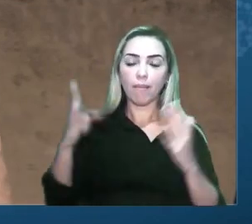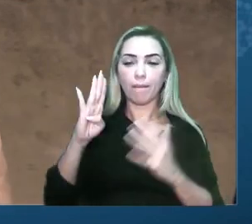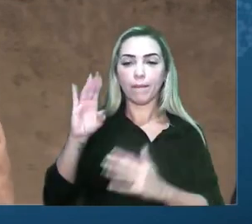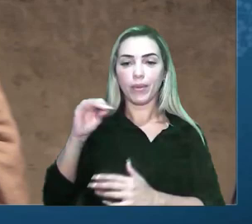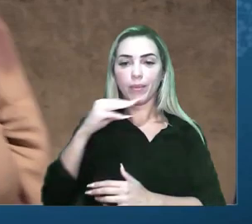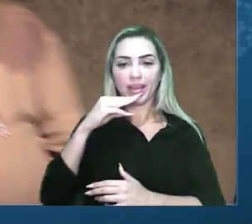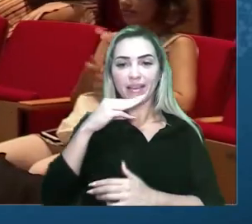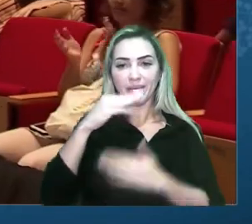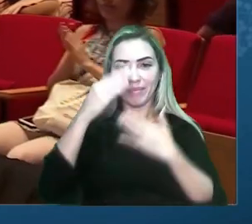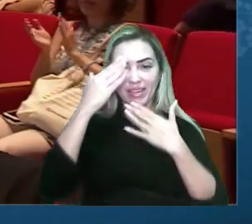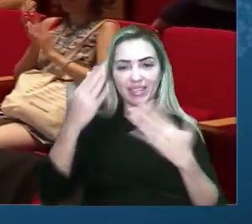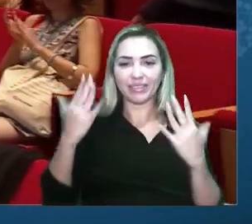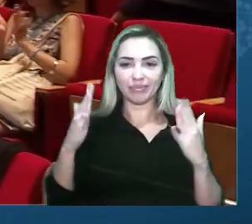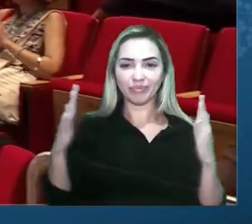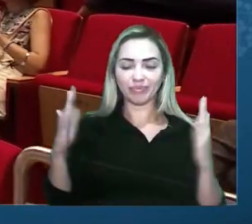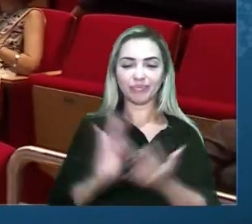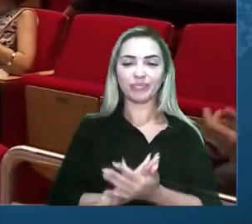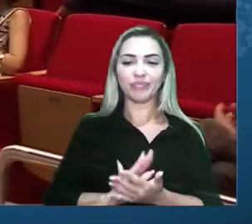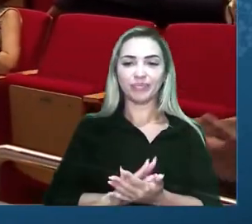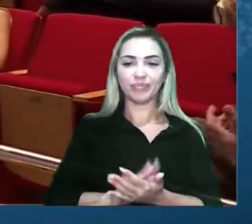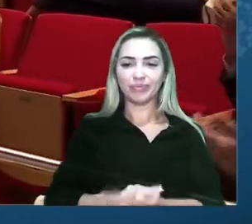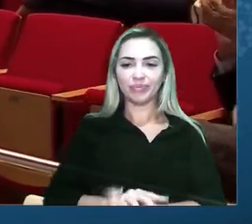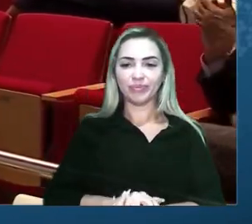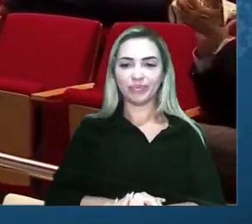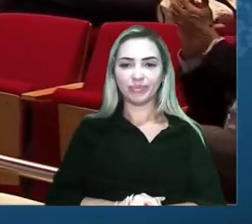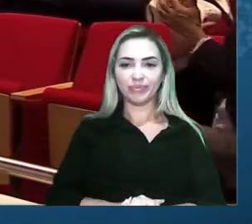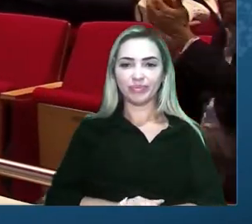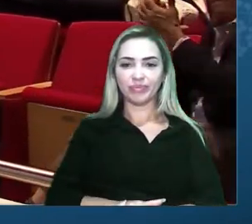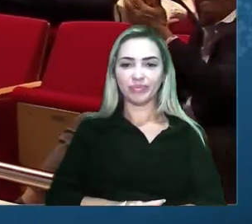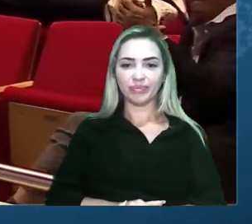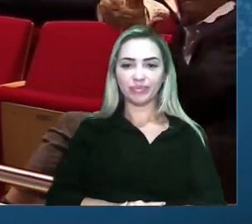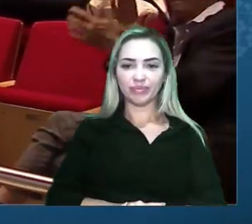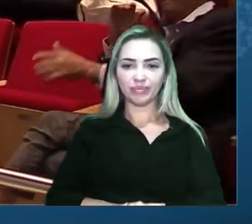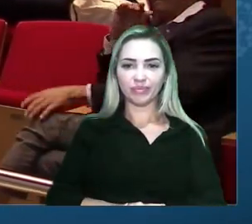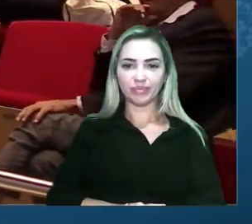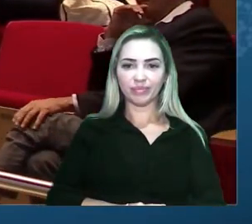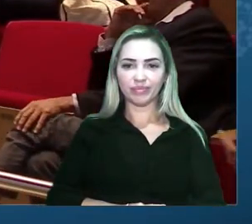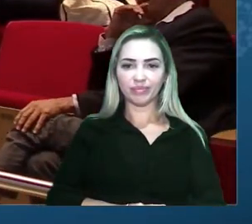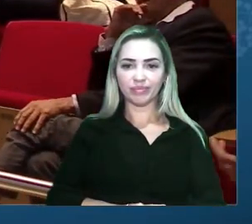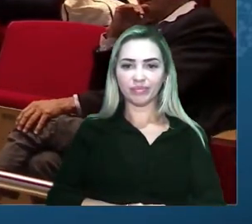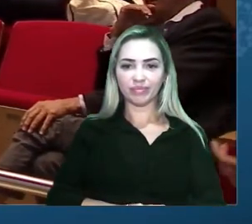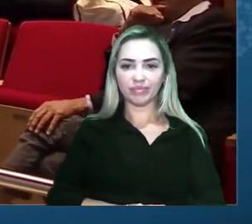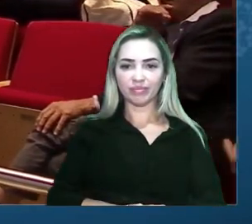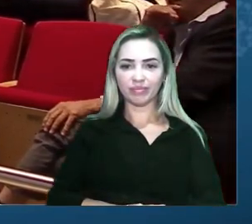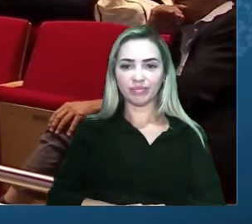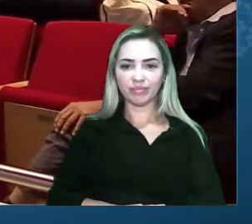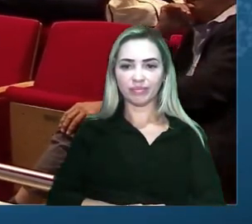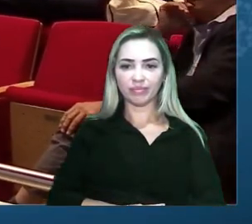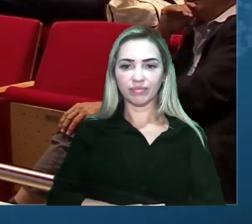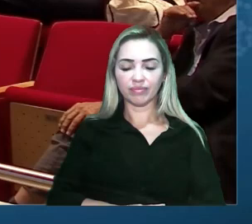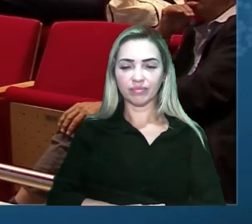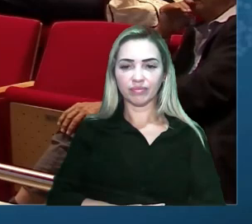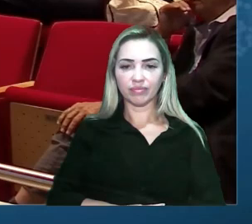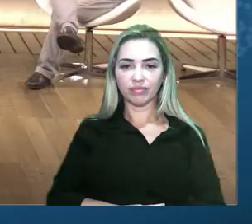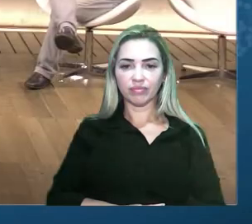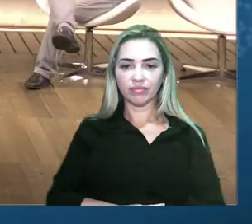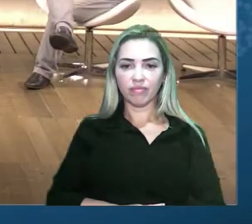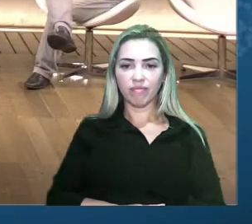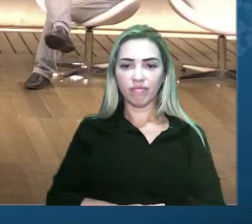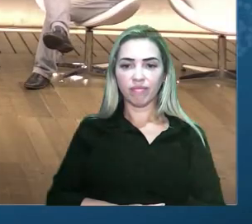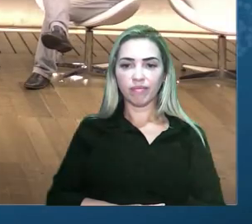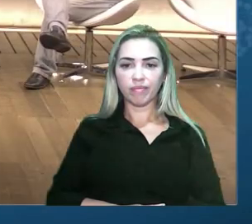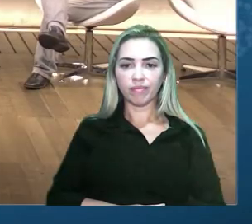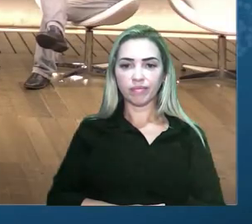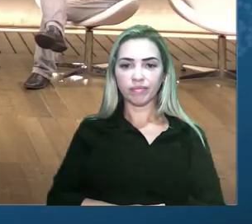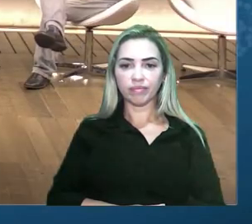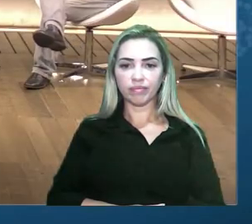Obrigada. Fica aqui que a gente vai fazer uma foto mesmo, todo mundo. Eu vou chamar as pessoas para fazerem foto.